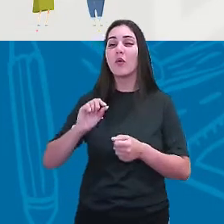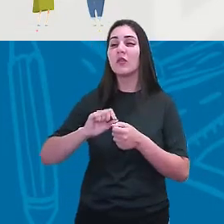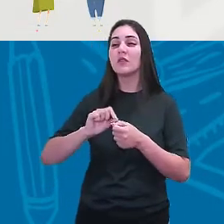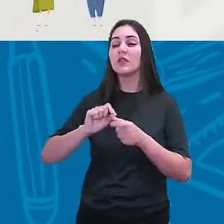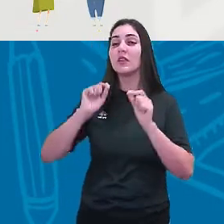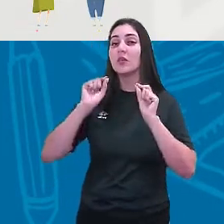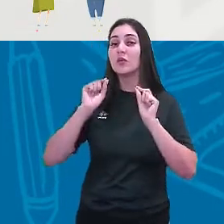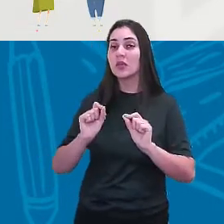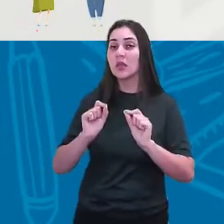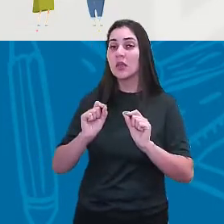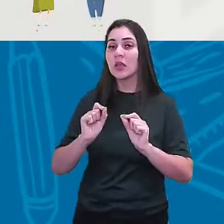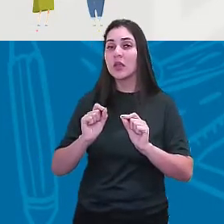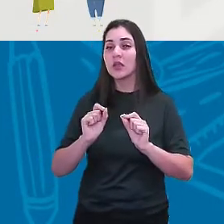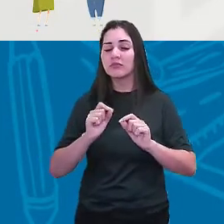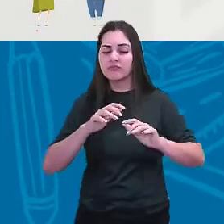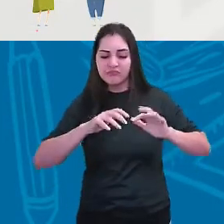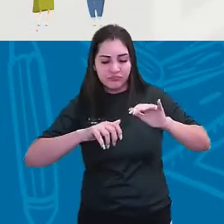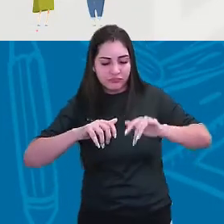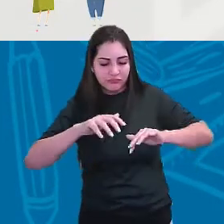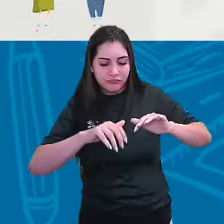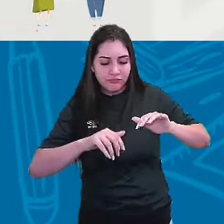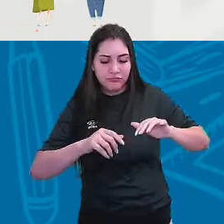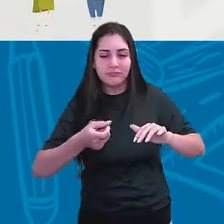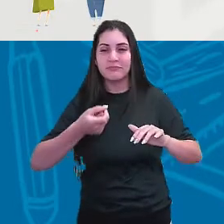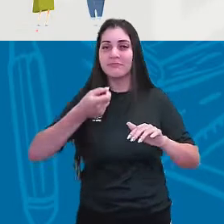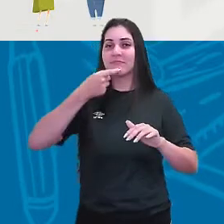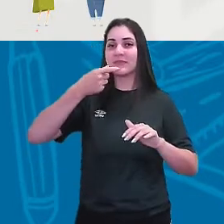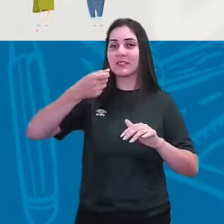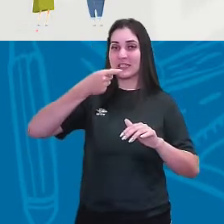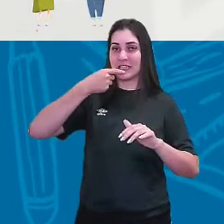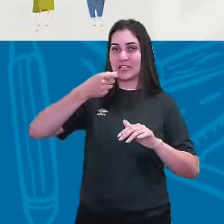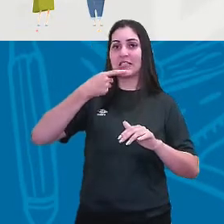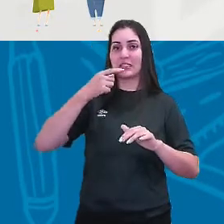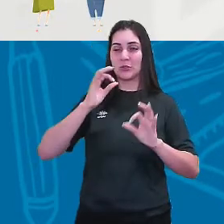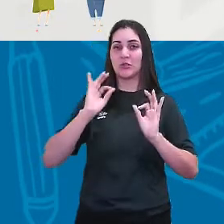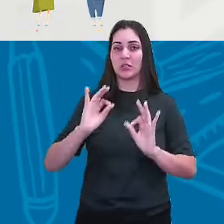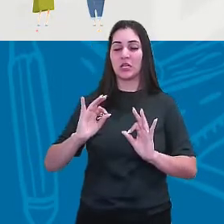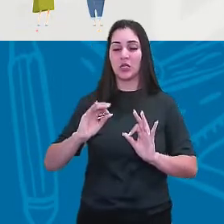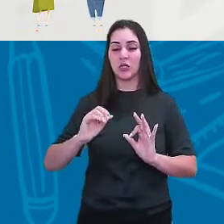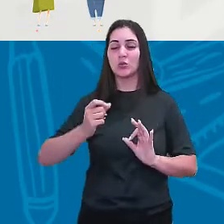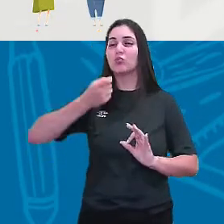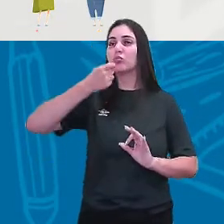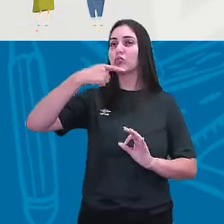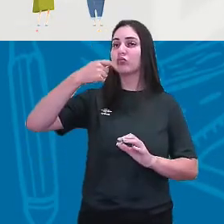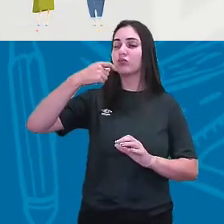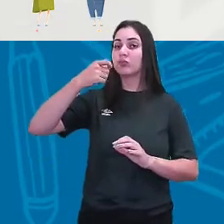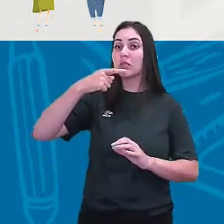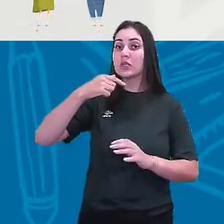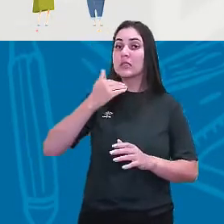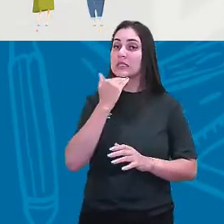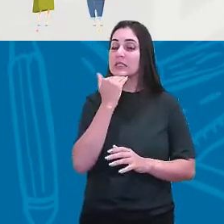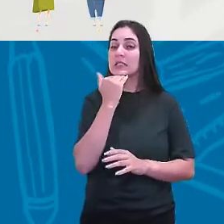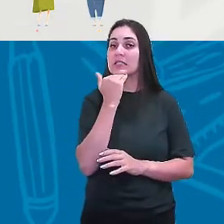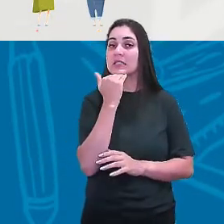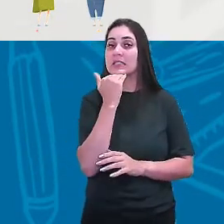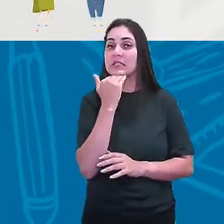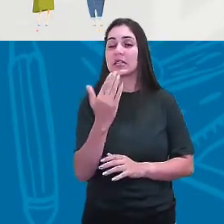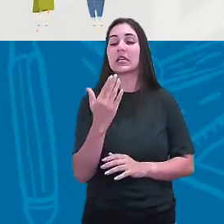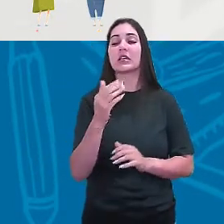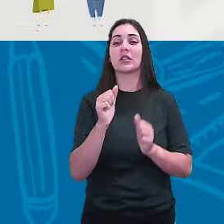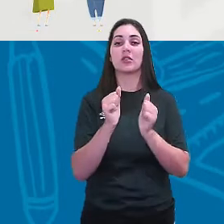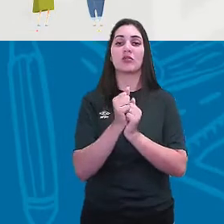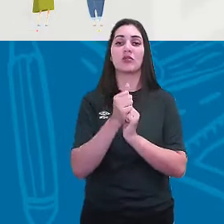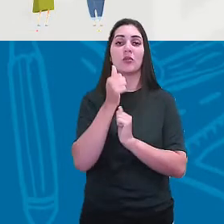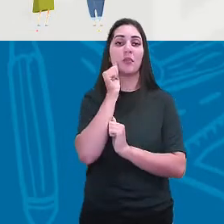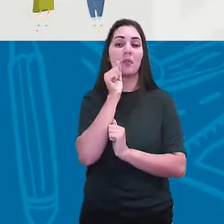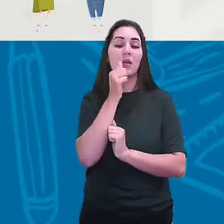é, né, mexer, né, tomar medicação, né, tomar remédio sem estar com o papai e com a